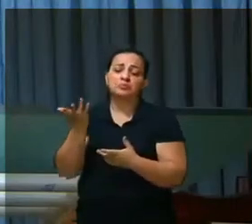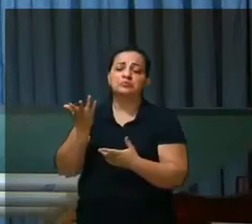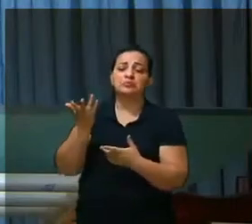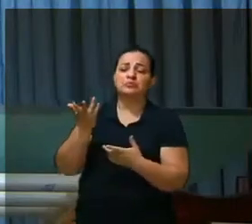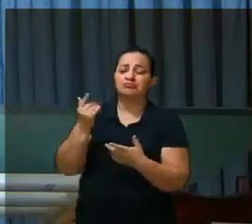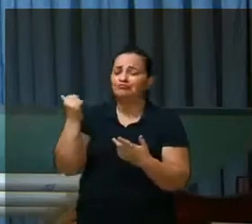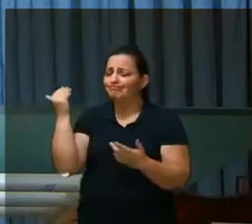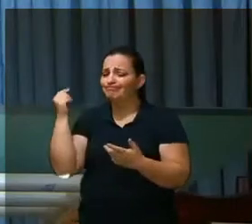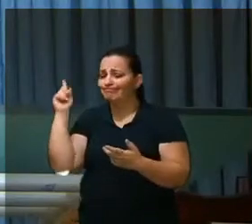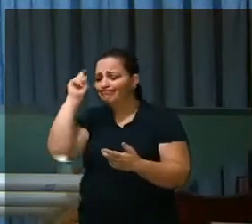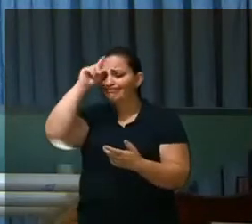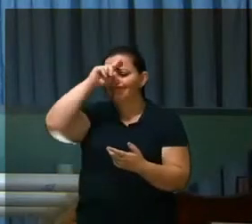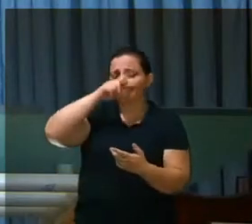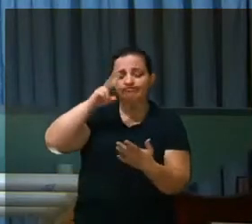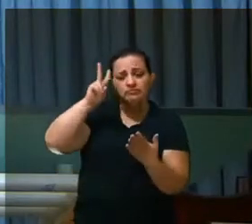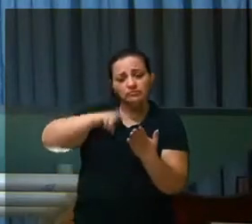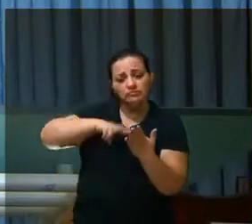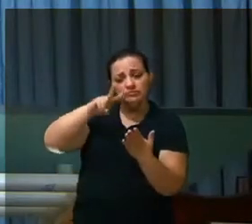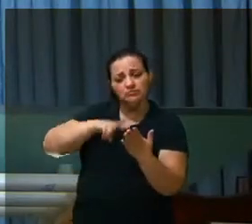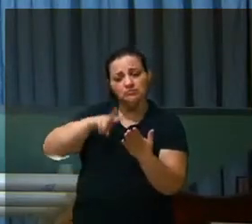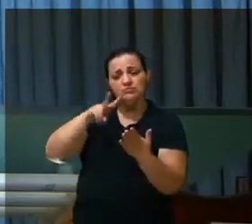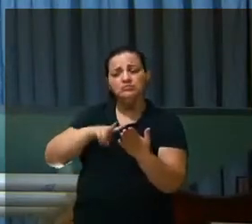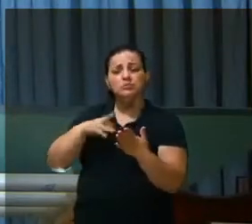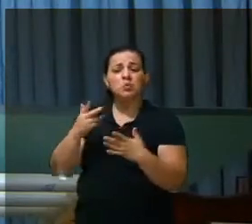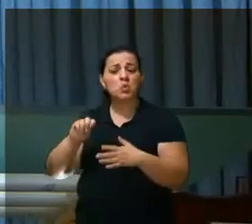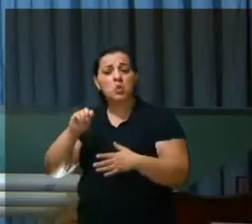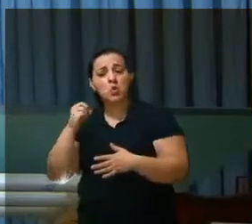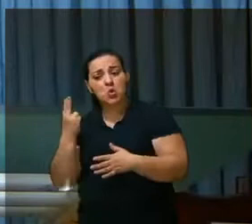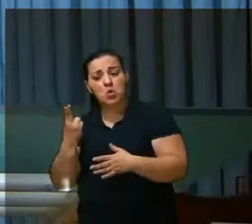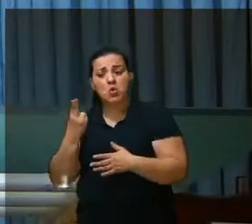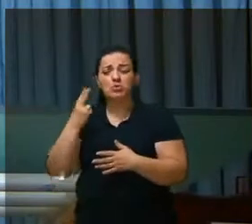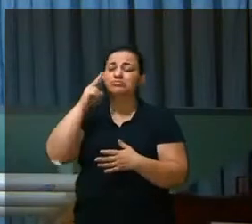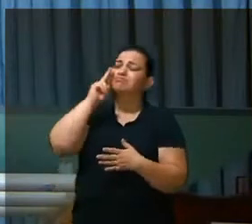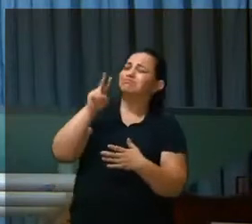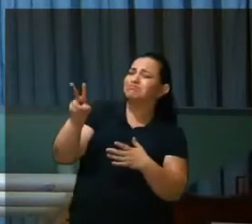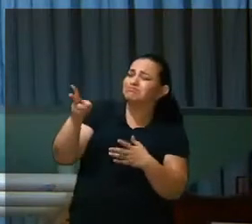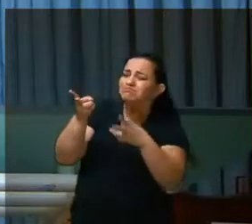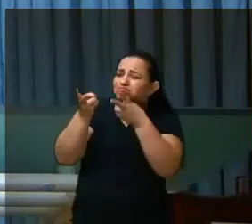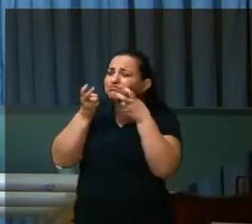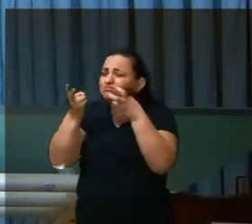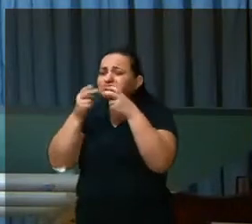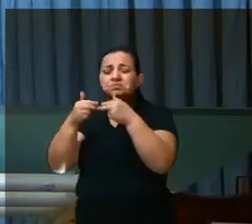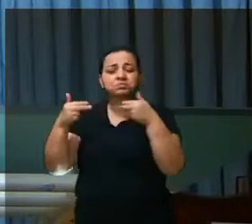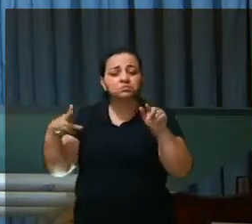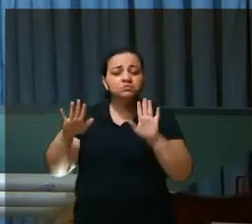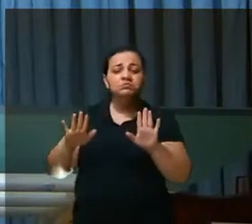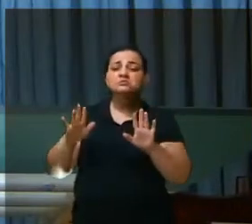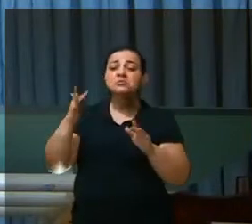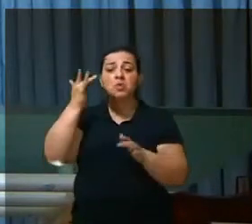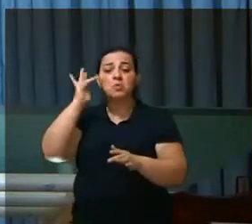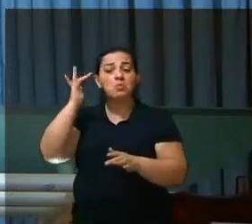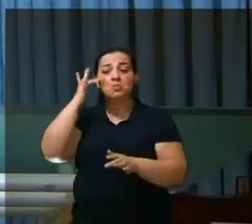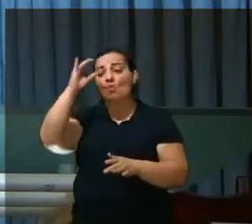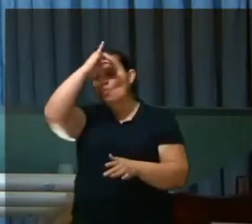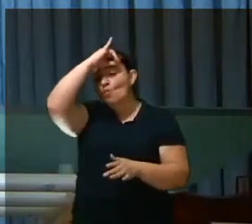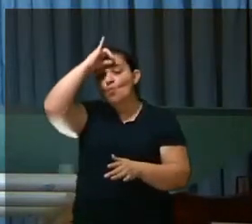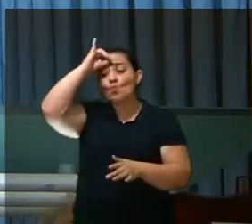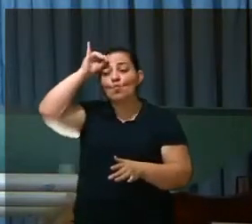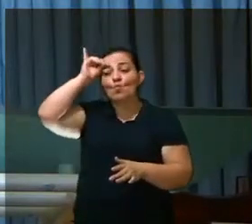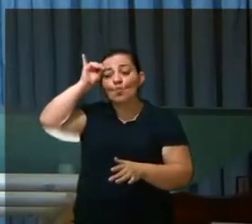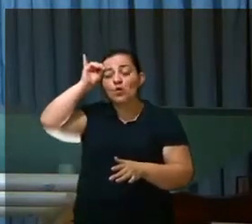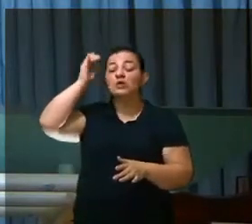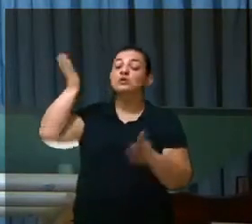uma dificuldade para trazer ou para divulgar alguma coisa E aí então